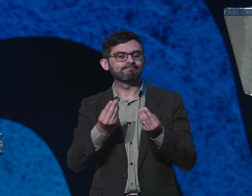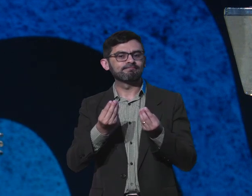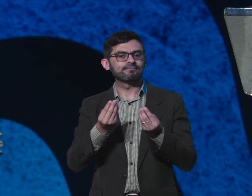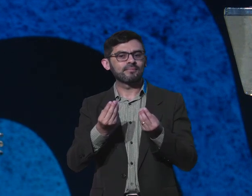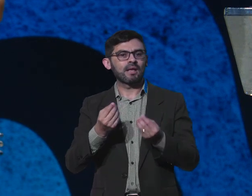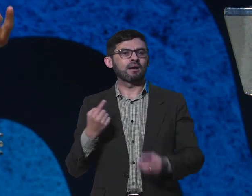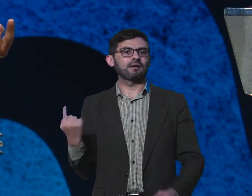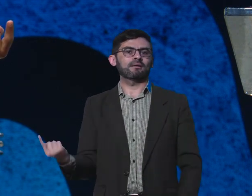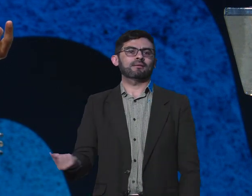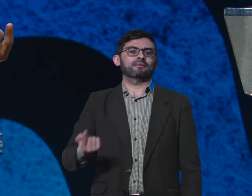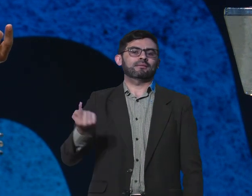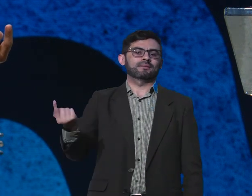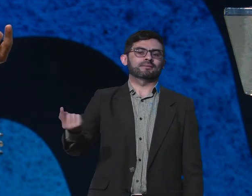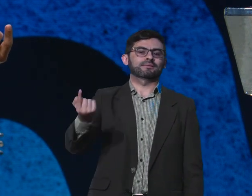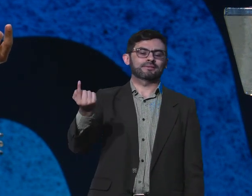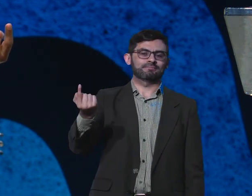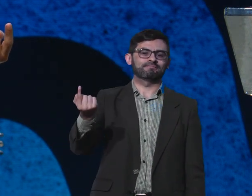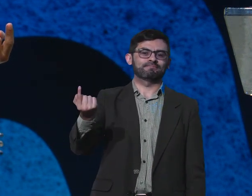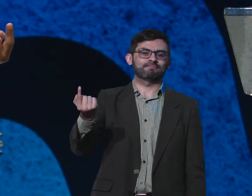a eternidade?